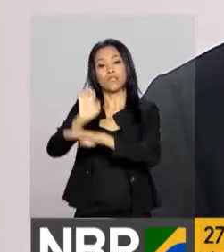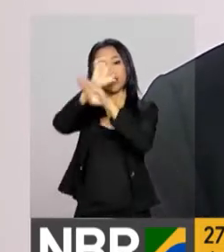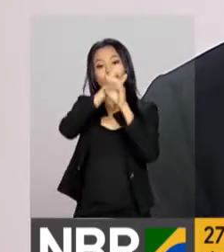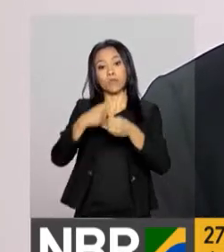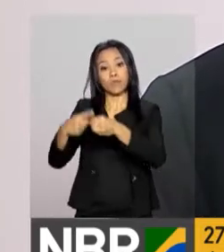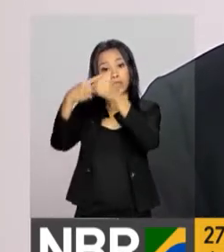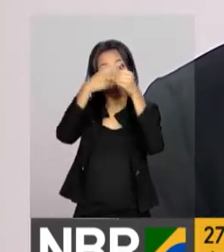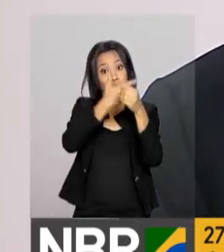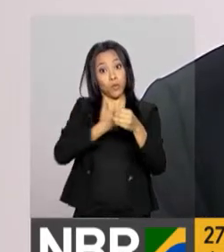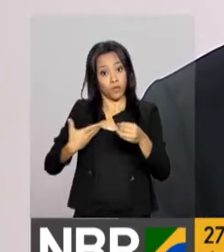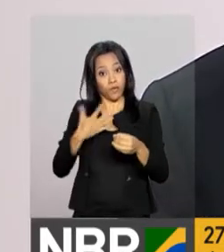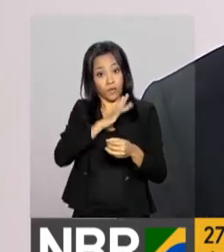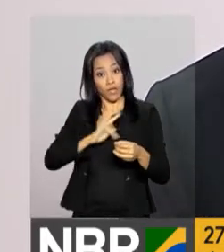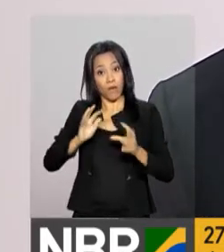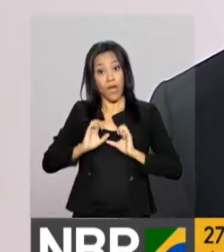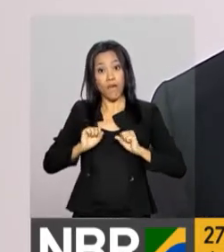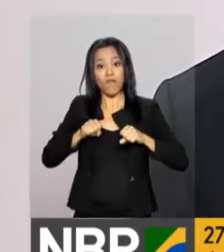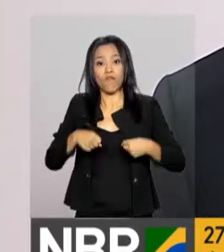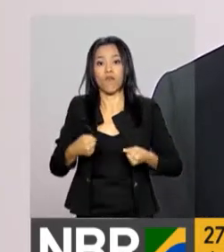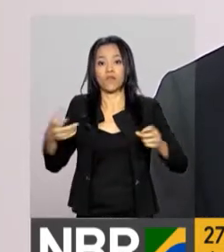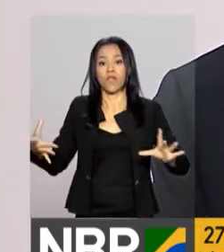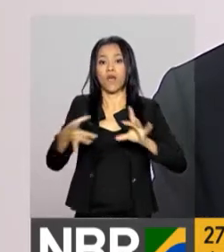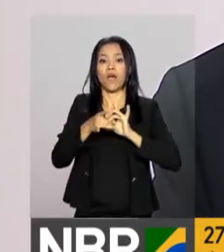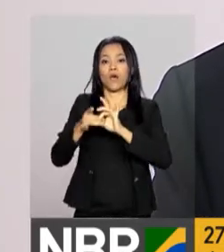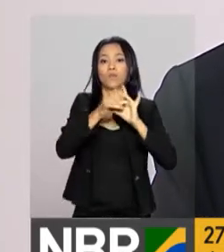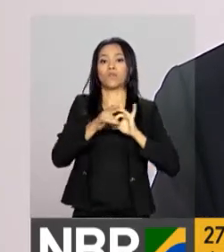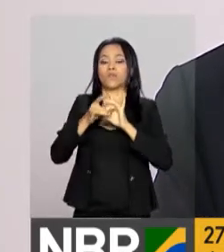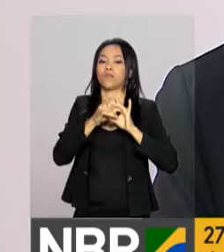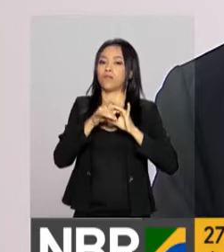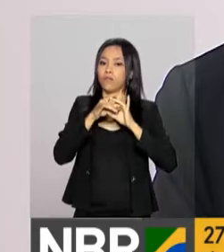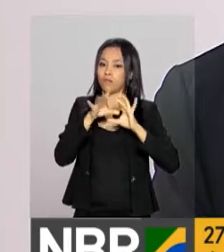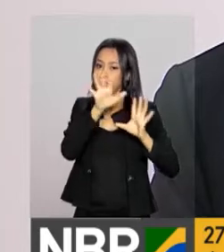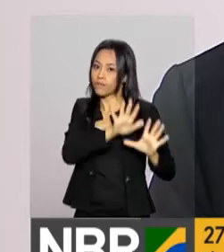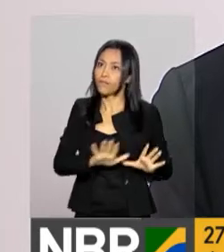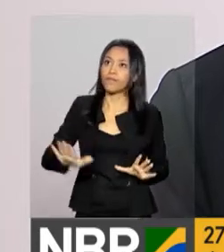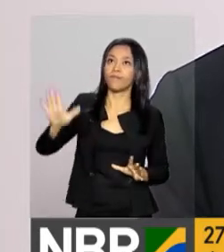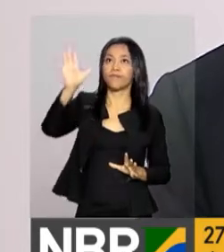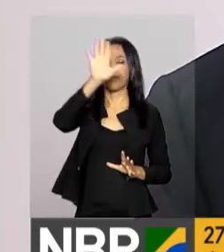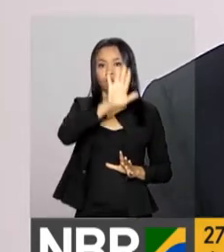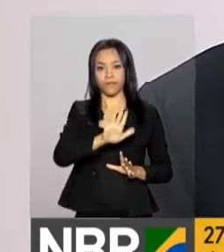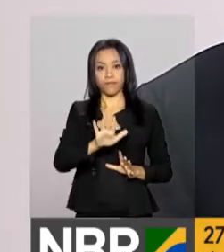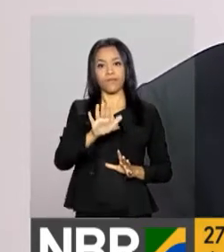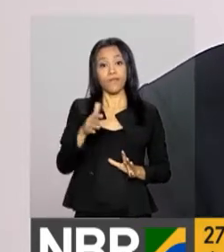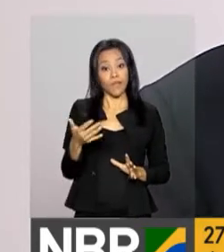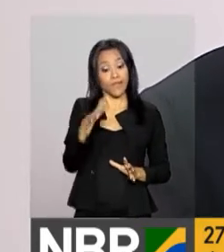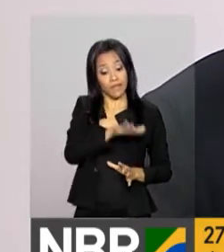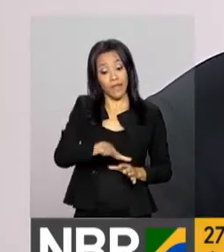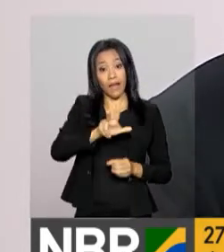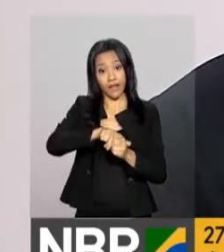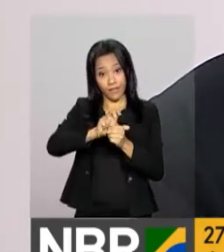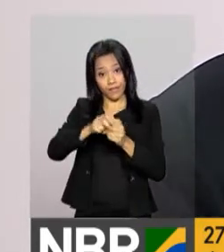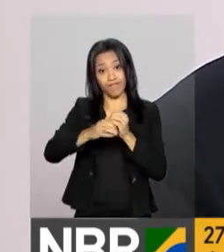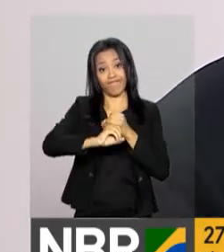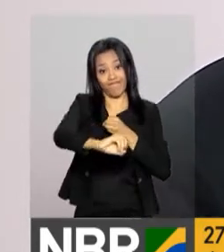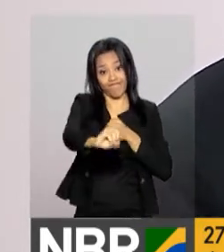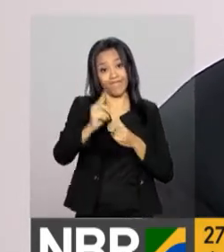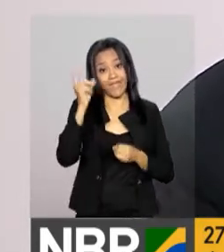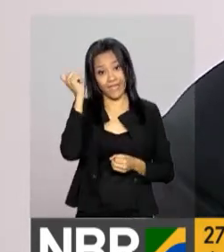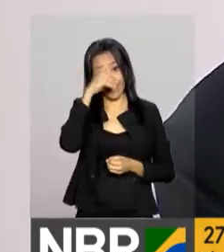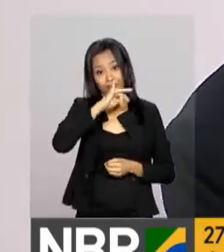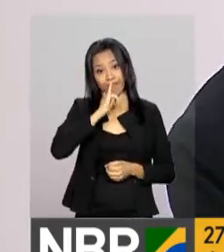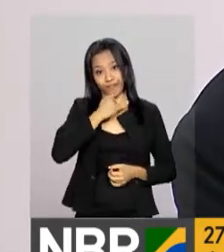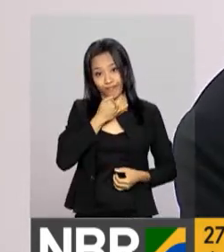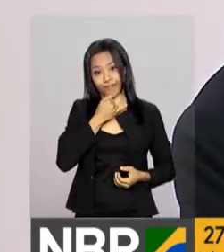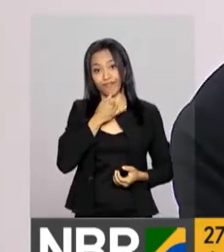a ideia federativa e na questão do saneamento sem dúvida alguma é doloroso e há tempos atrás eu até